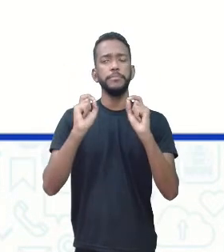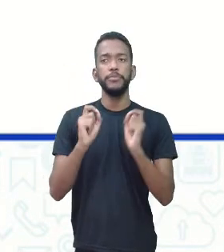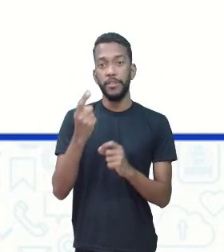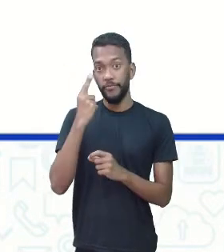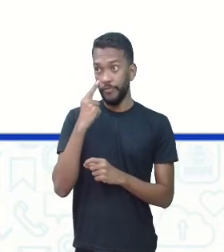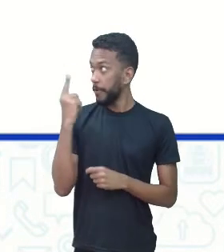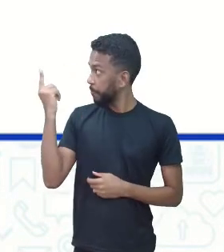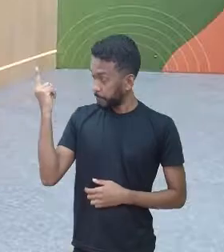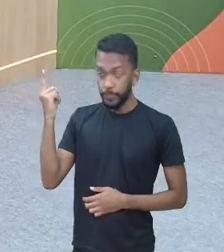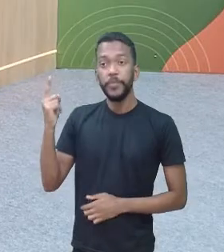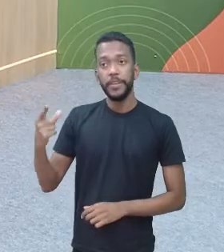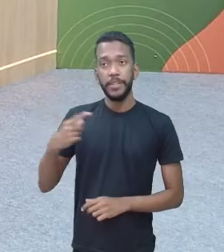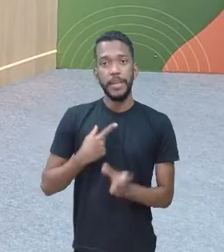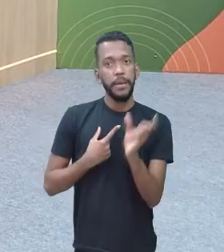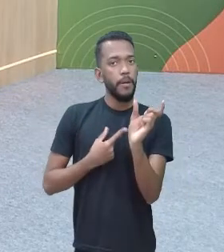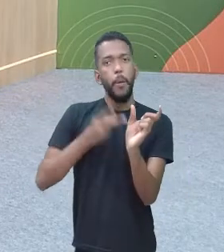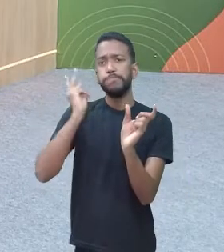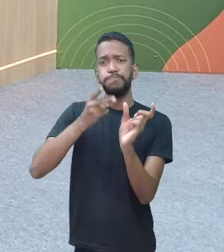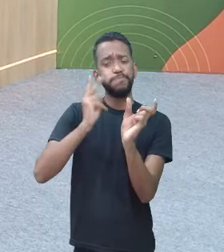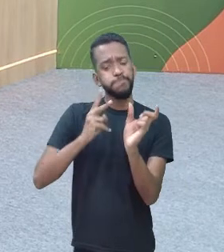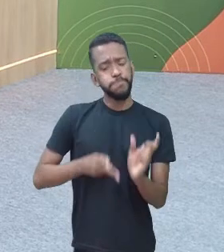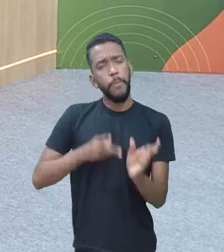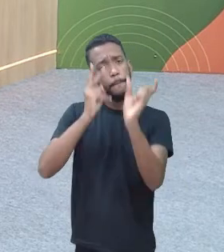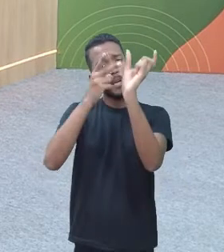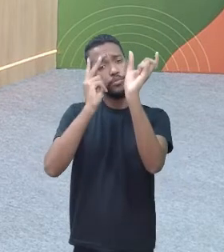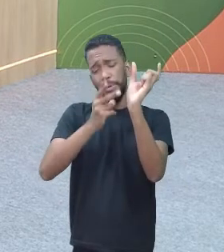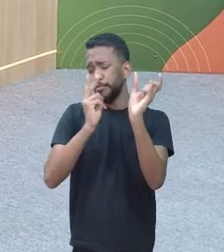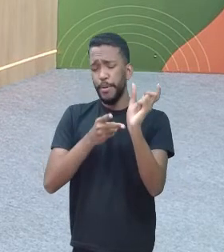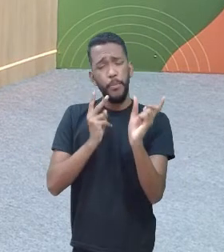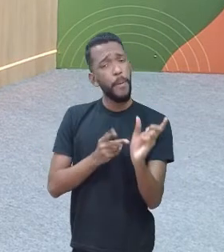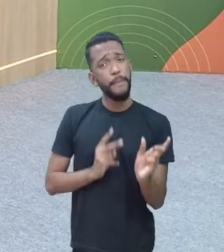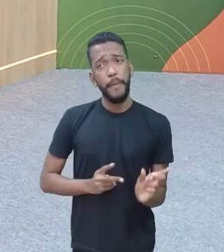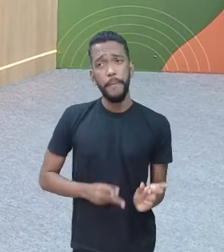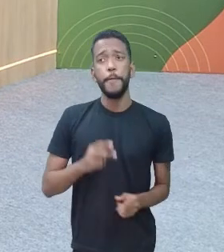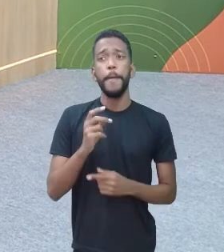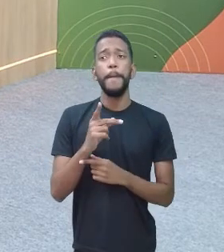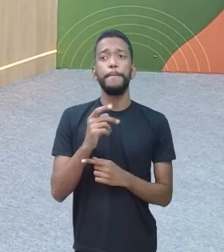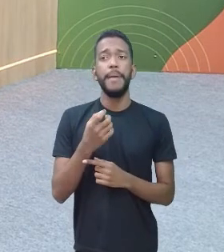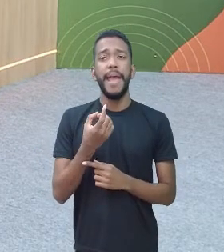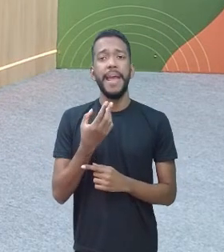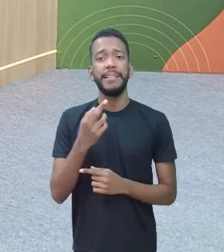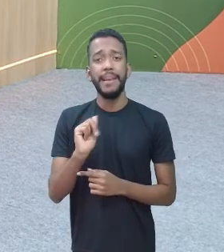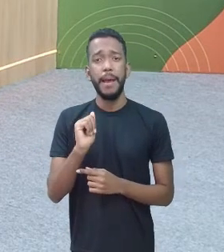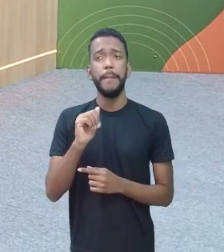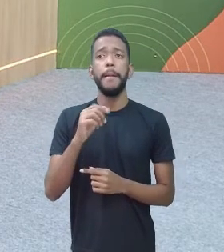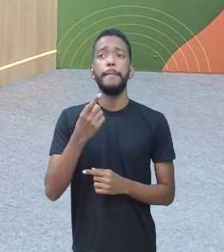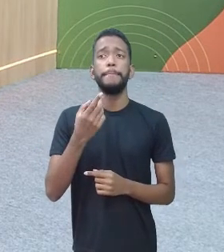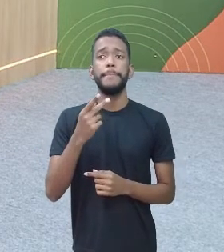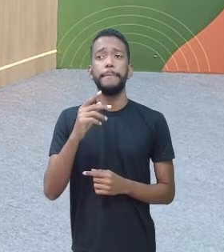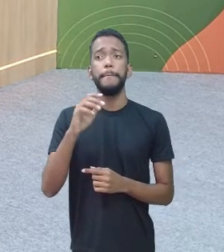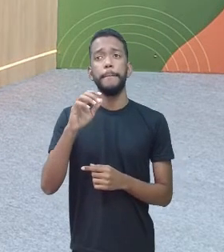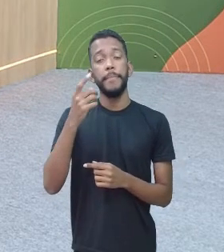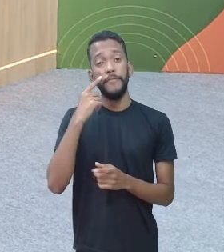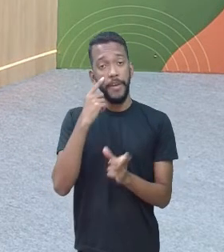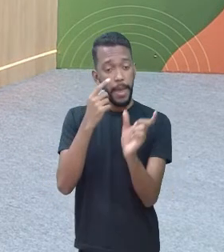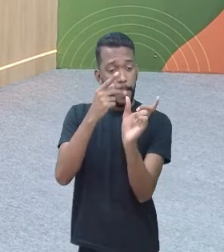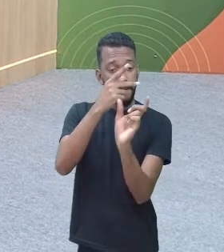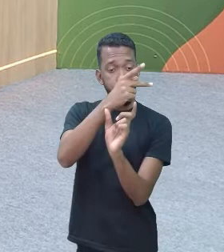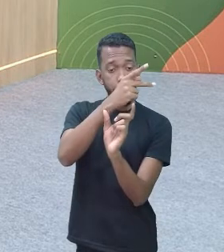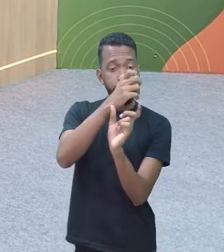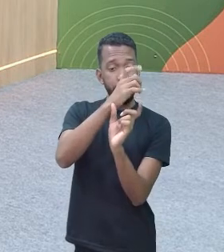aqui nós temos uma parte comum em todas as três palavras, não é? Pedra, pedreiro, olha, até